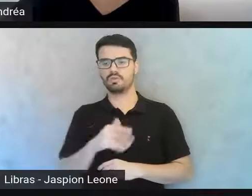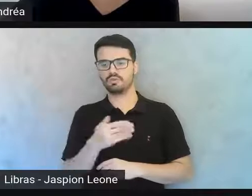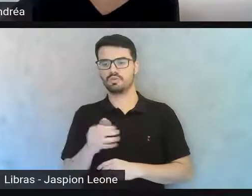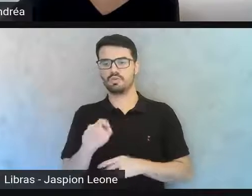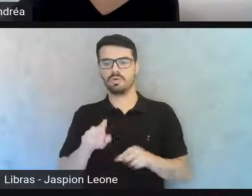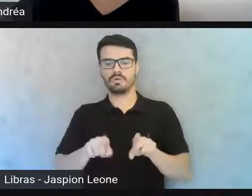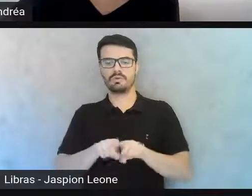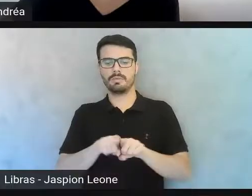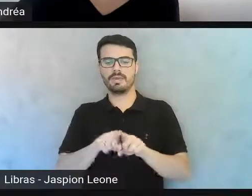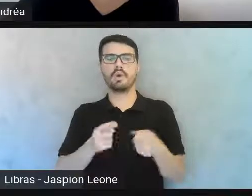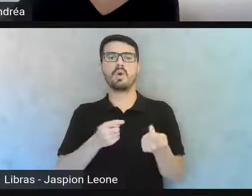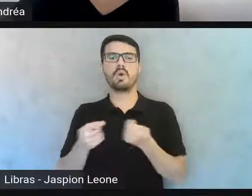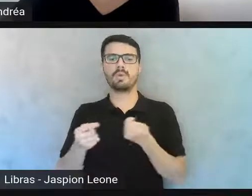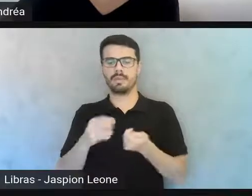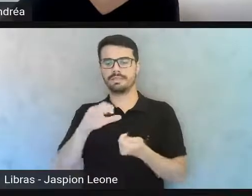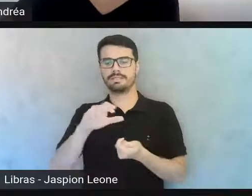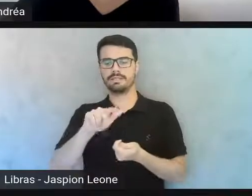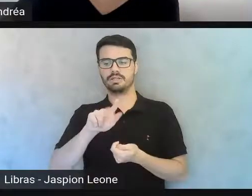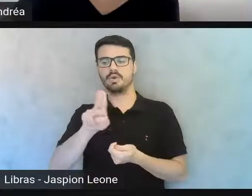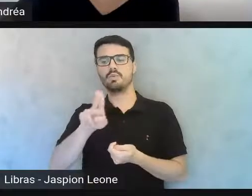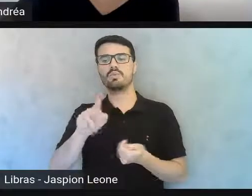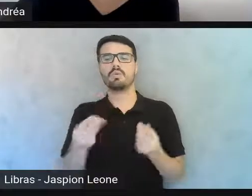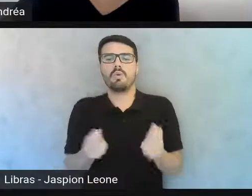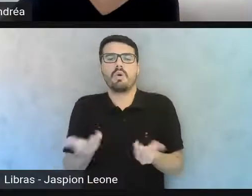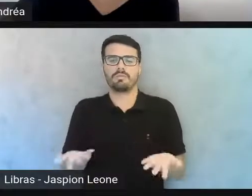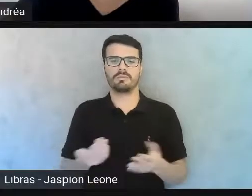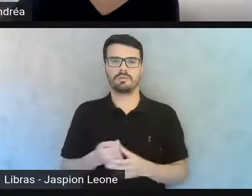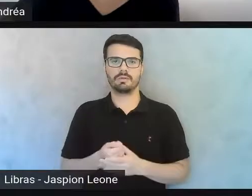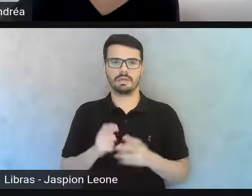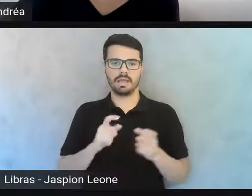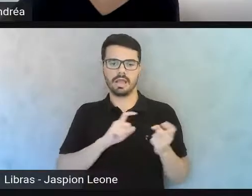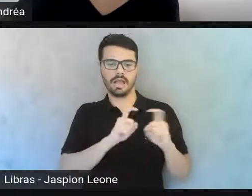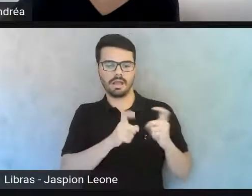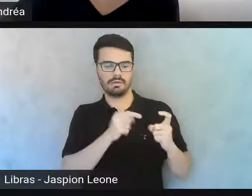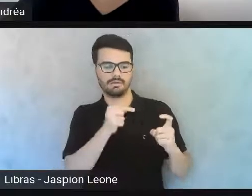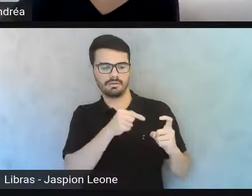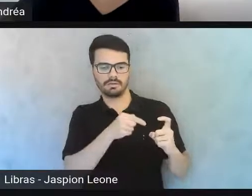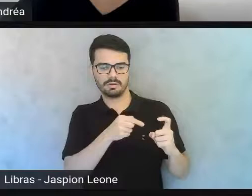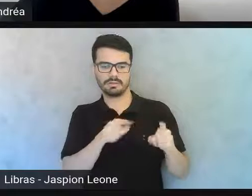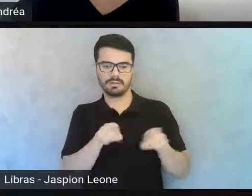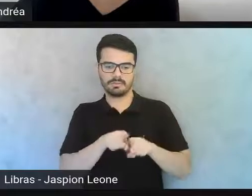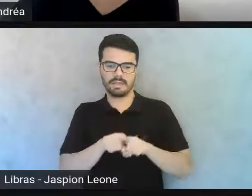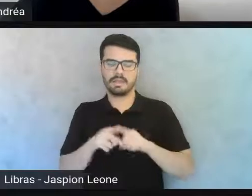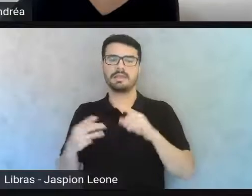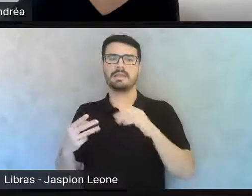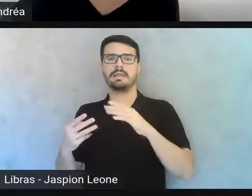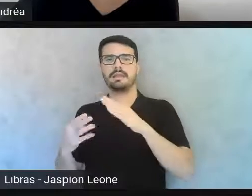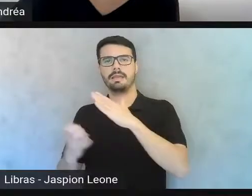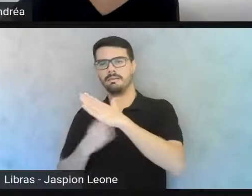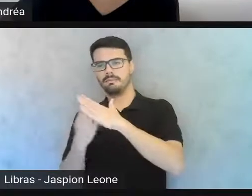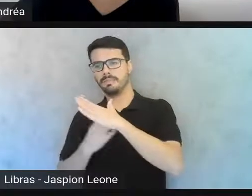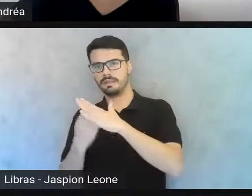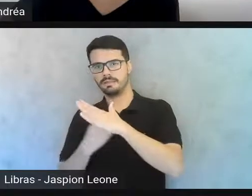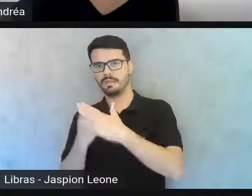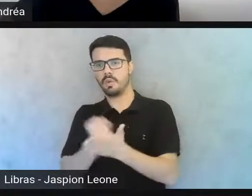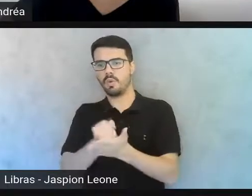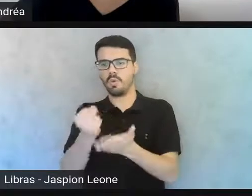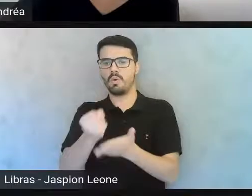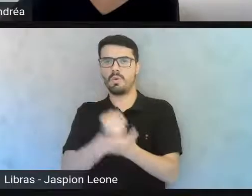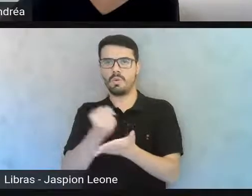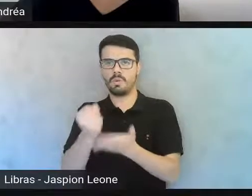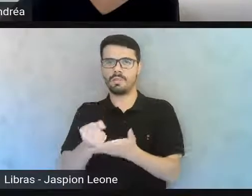é que está se dando essa relação da administração com as empresas em relação à suspensão do contrato de trabalho? E do ponto de